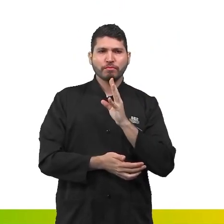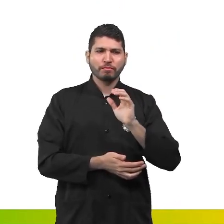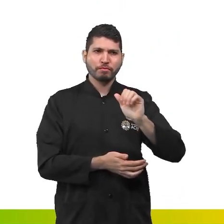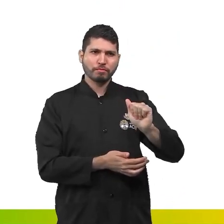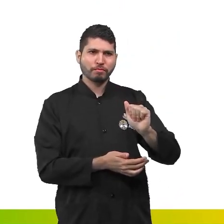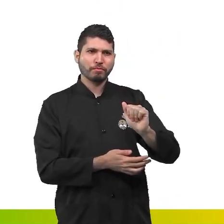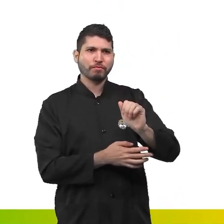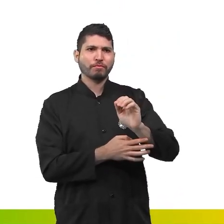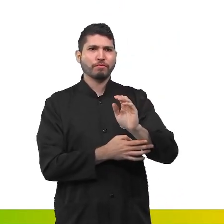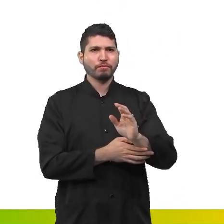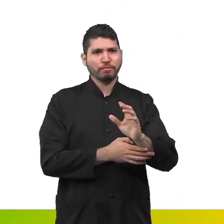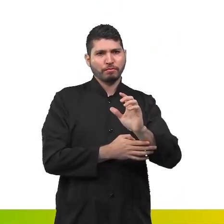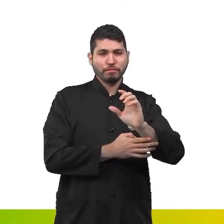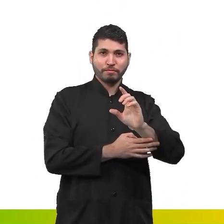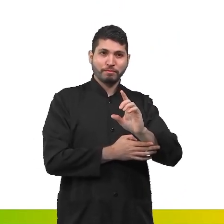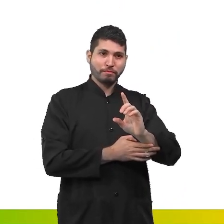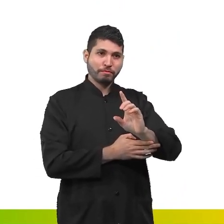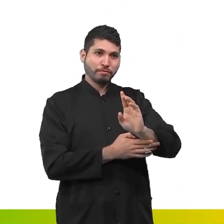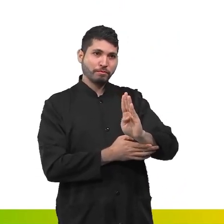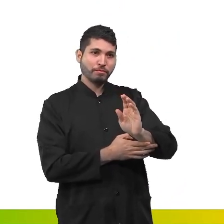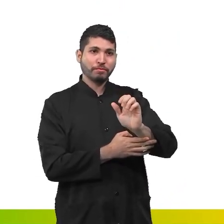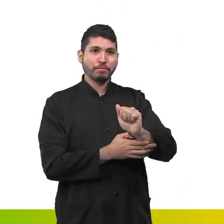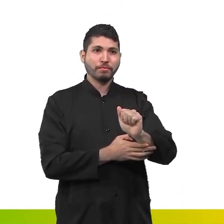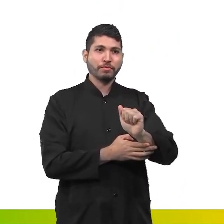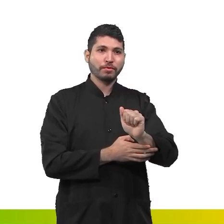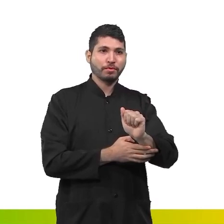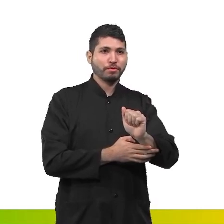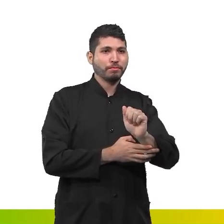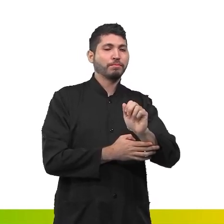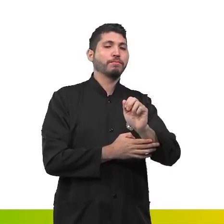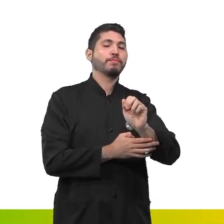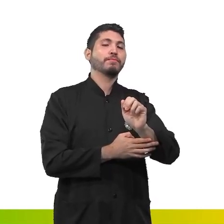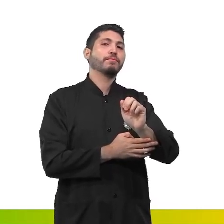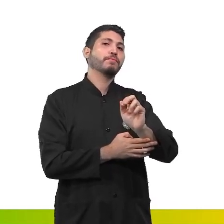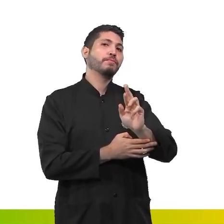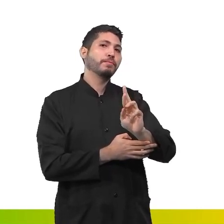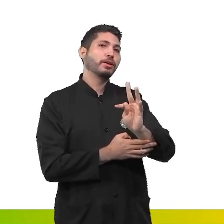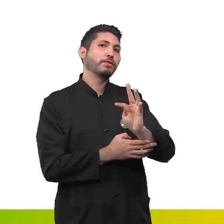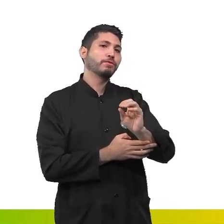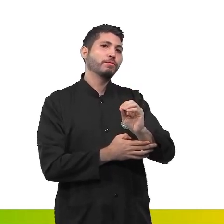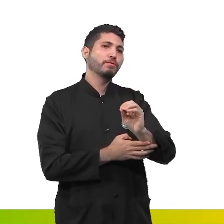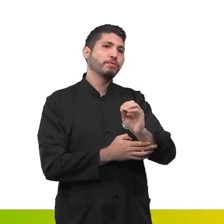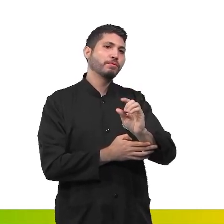Bartolomeu de las Casas, ou Bartolomé de las Casas,